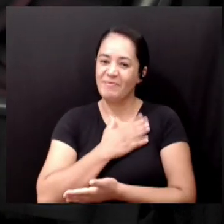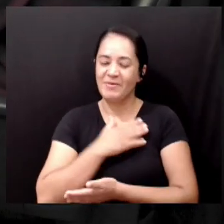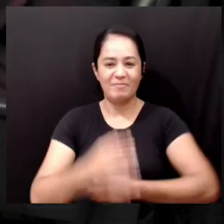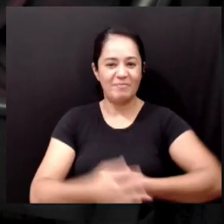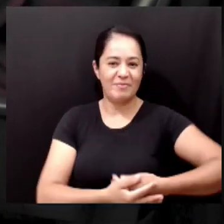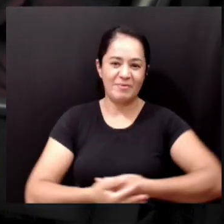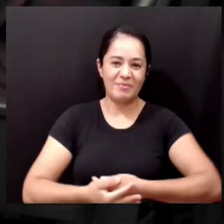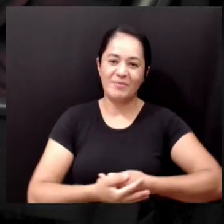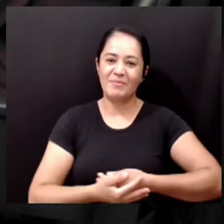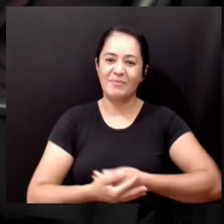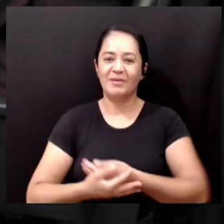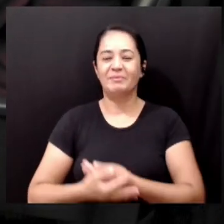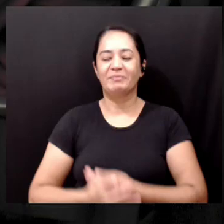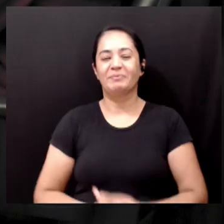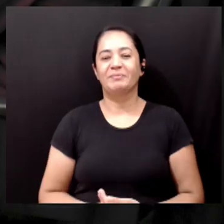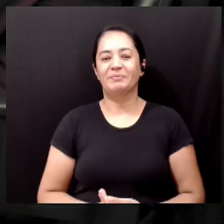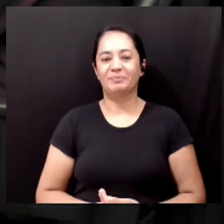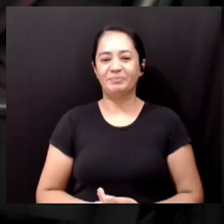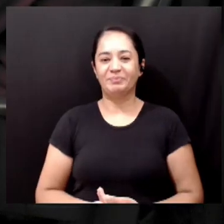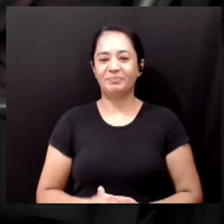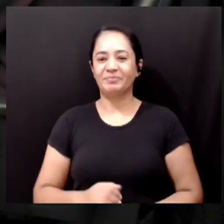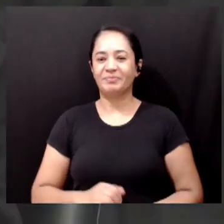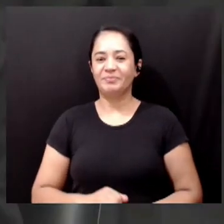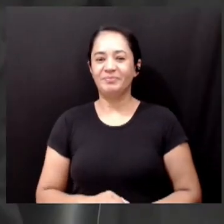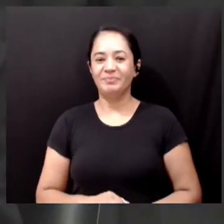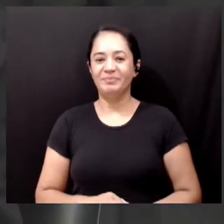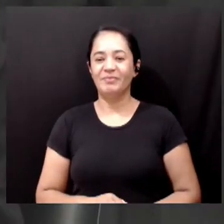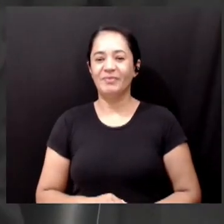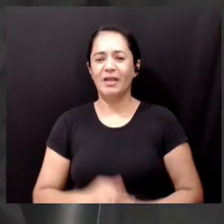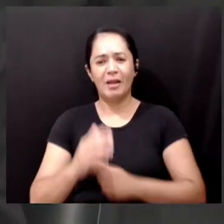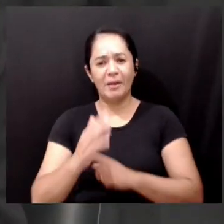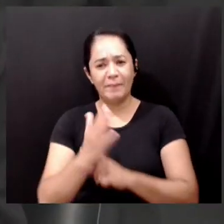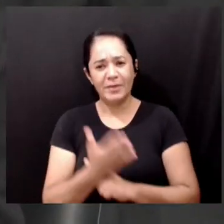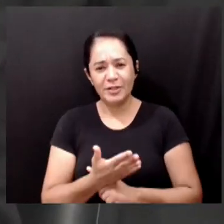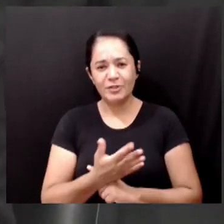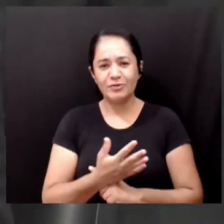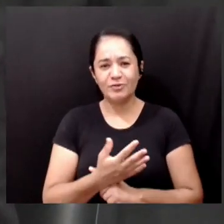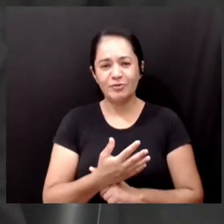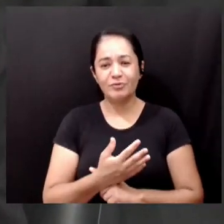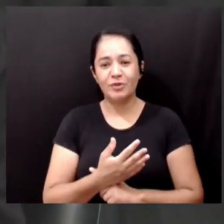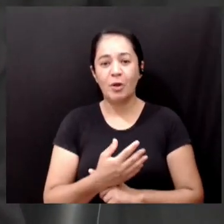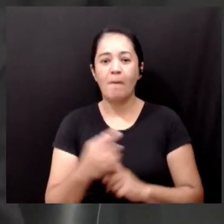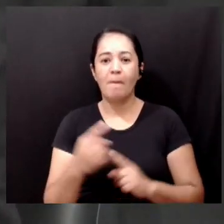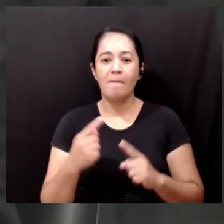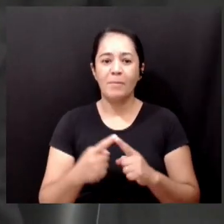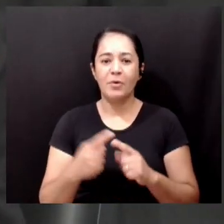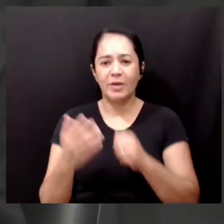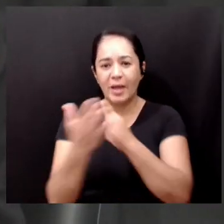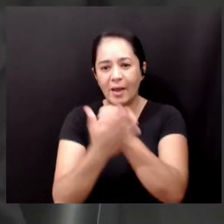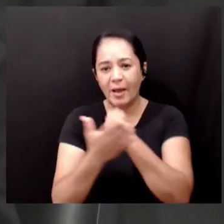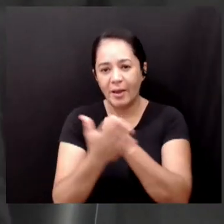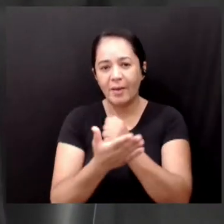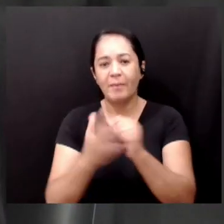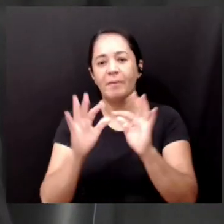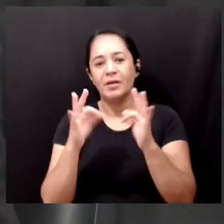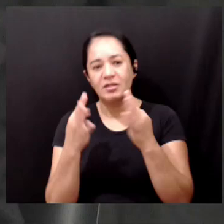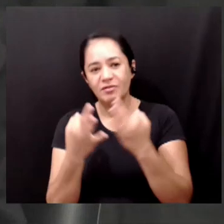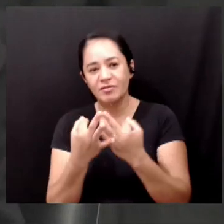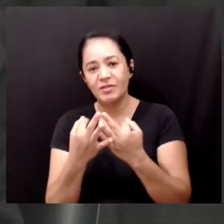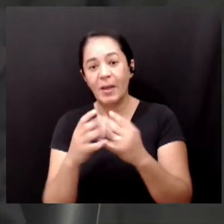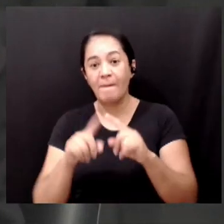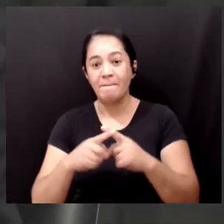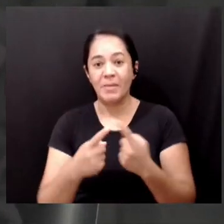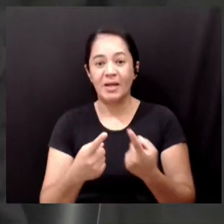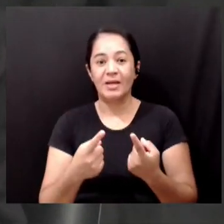E me ajudou a construir tudo isso. Sim. Tem muito da minha base familiar, mas ela também tem muita responsabilidade sobre quem eu